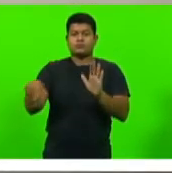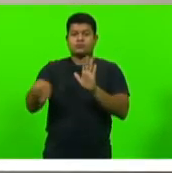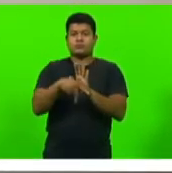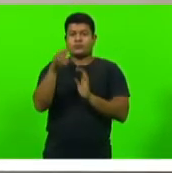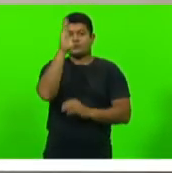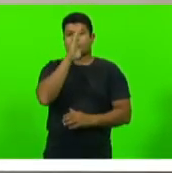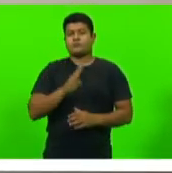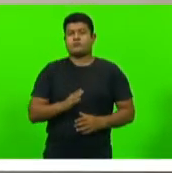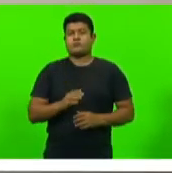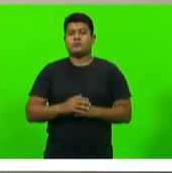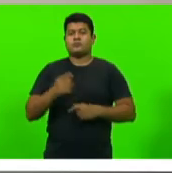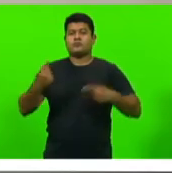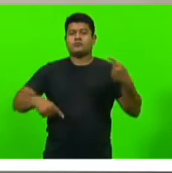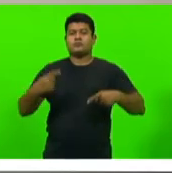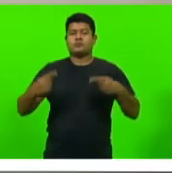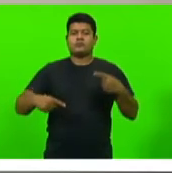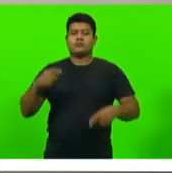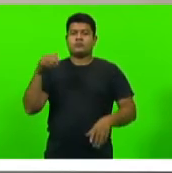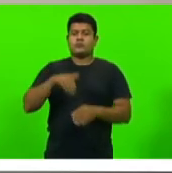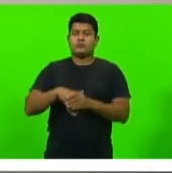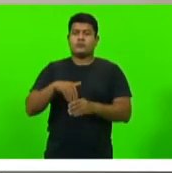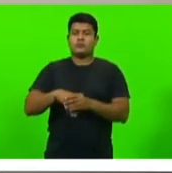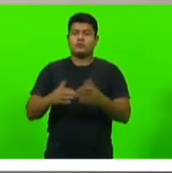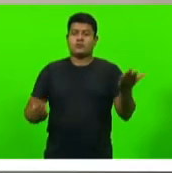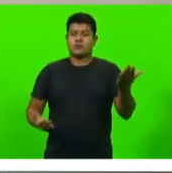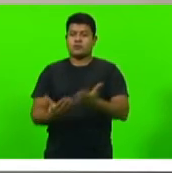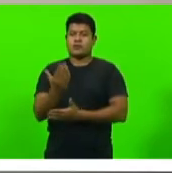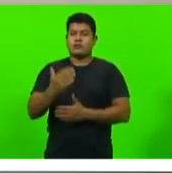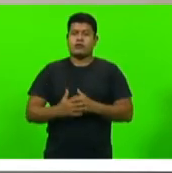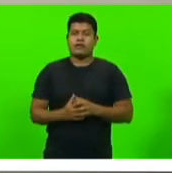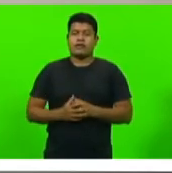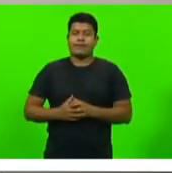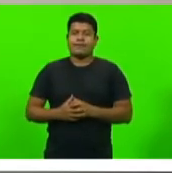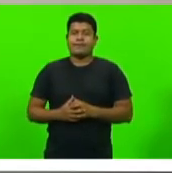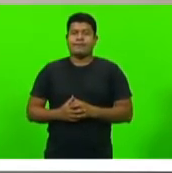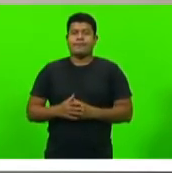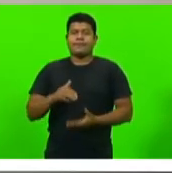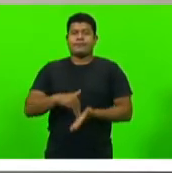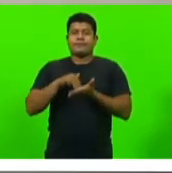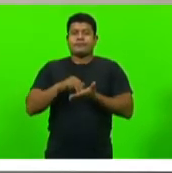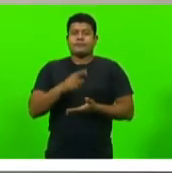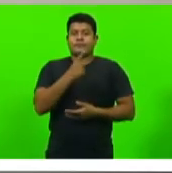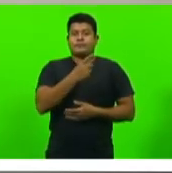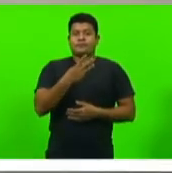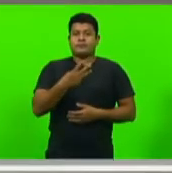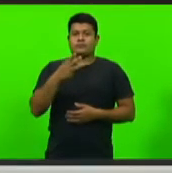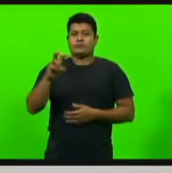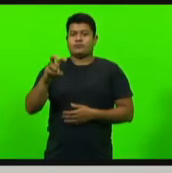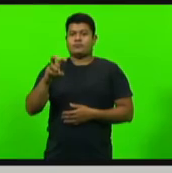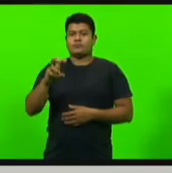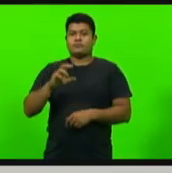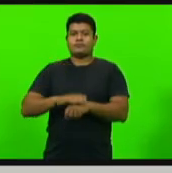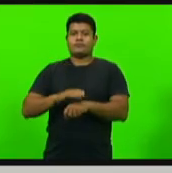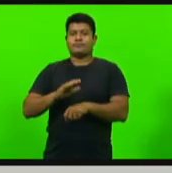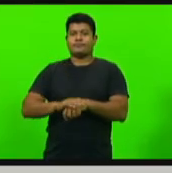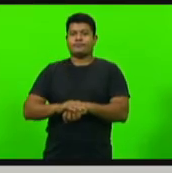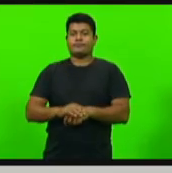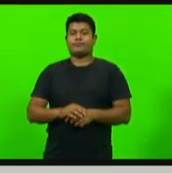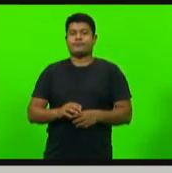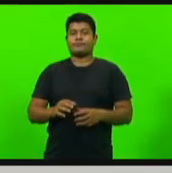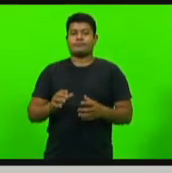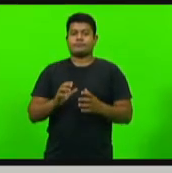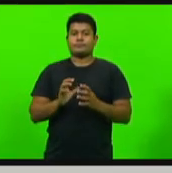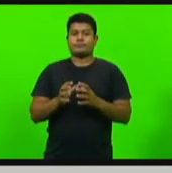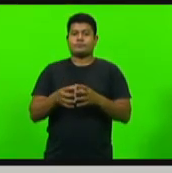discussão. Em votação, aprovado. Moção 135, autoria, bancada do